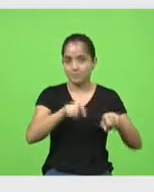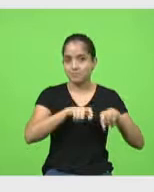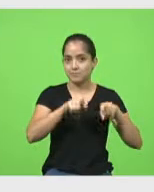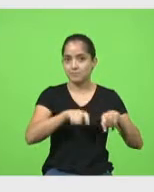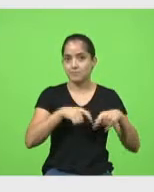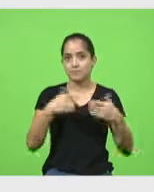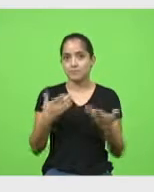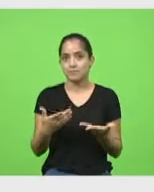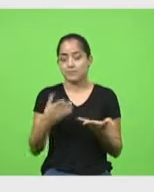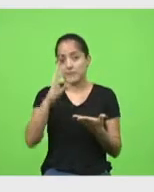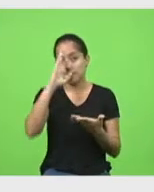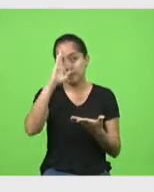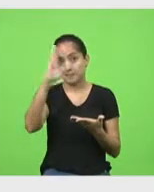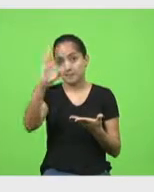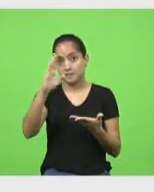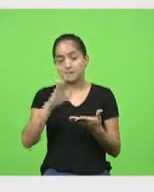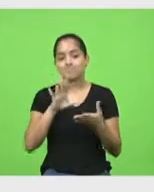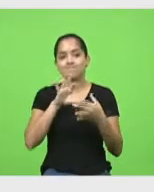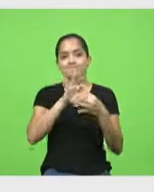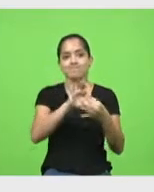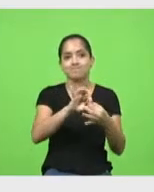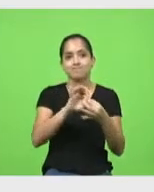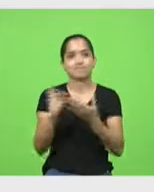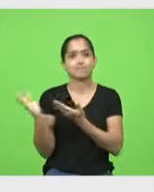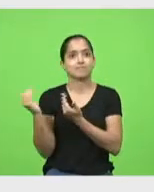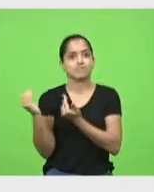e, principalmente, o Conecta Jovem.